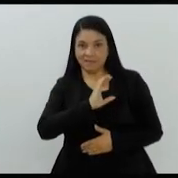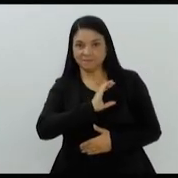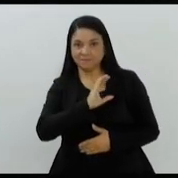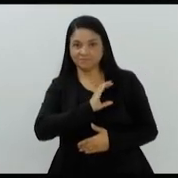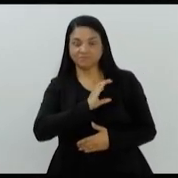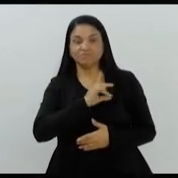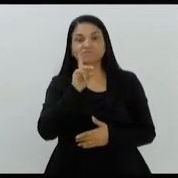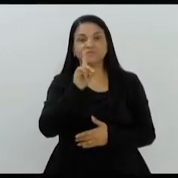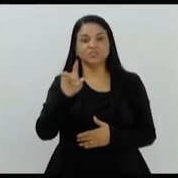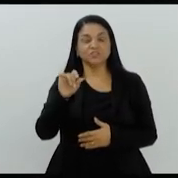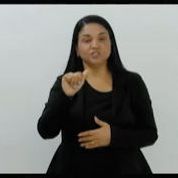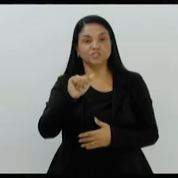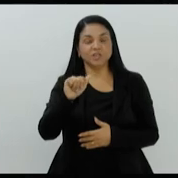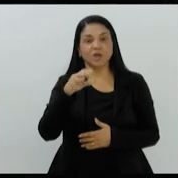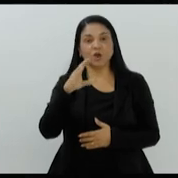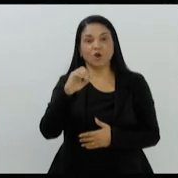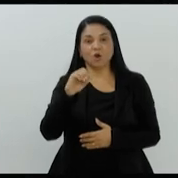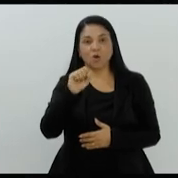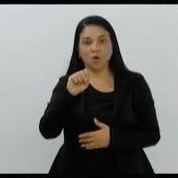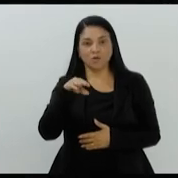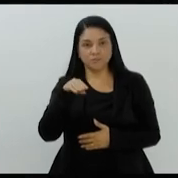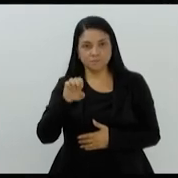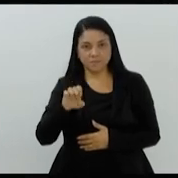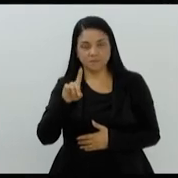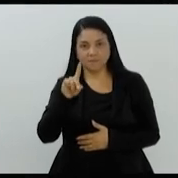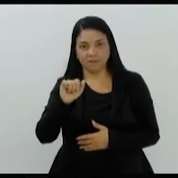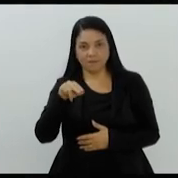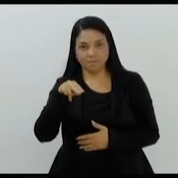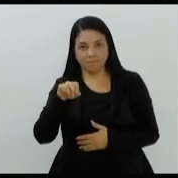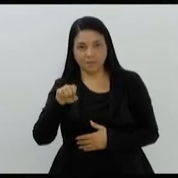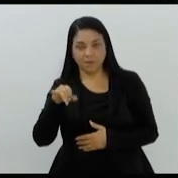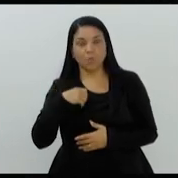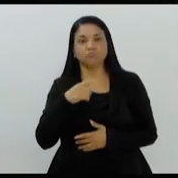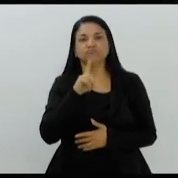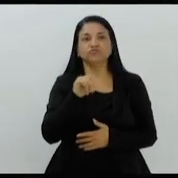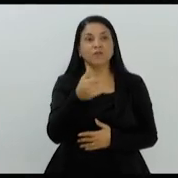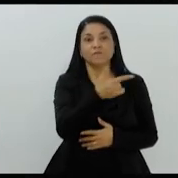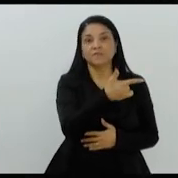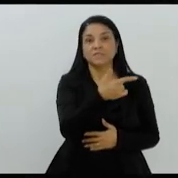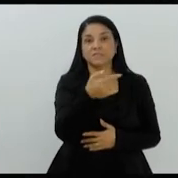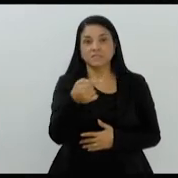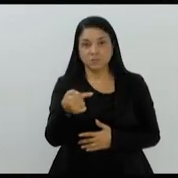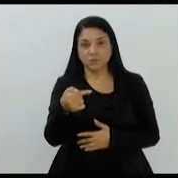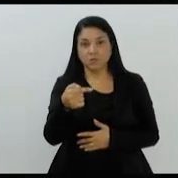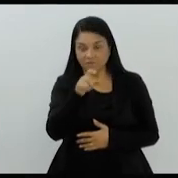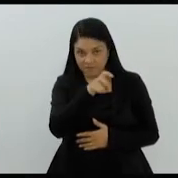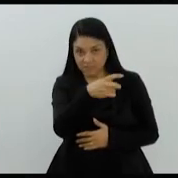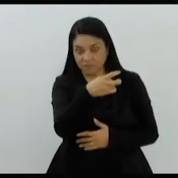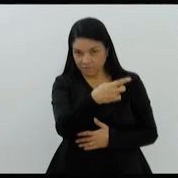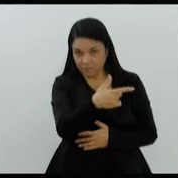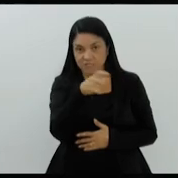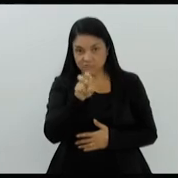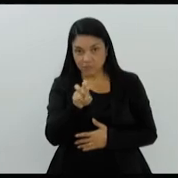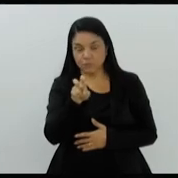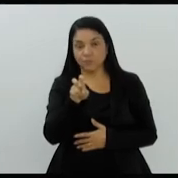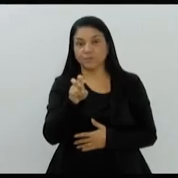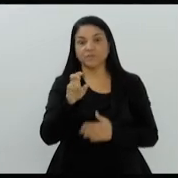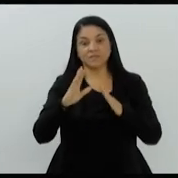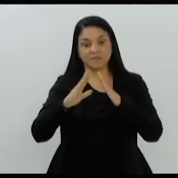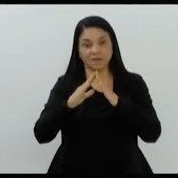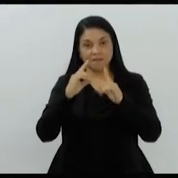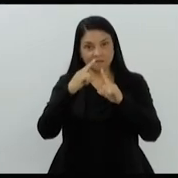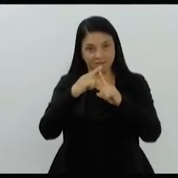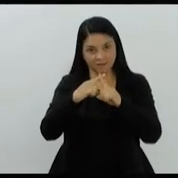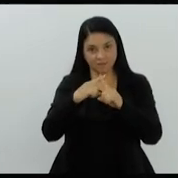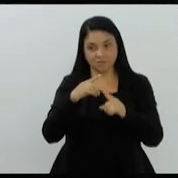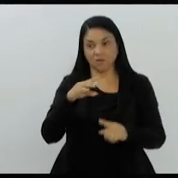dia de Cosme e Damião, no dia 25. E na Igreja Ortodoxa, é 1º de